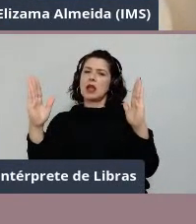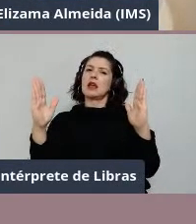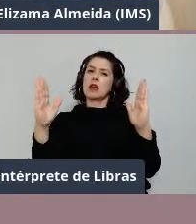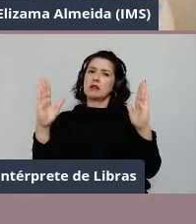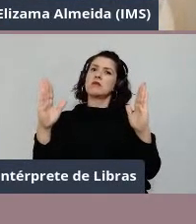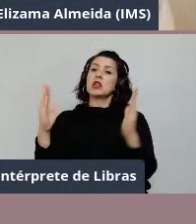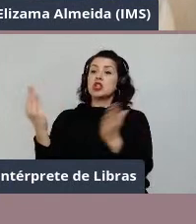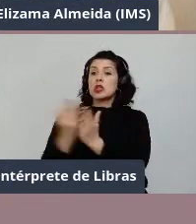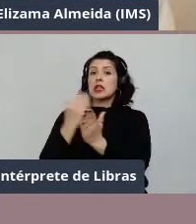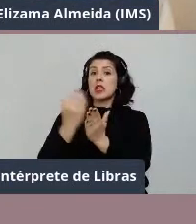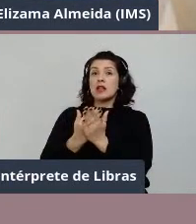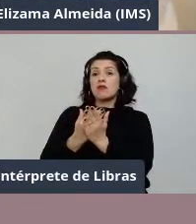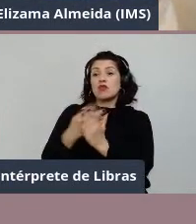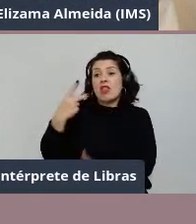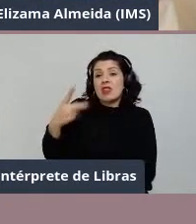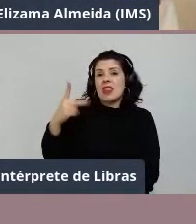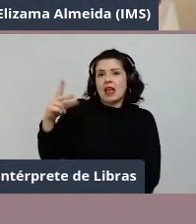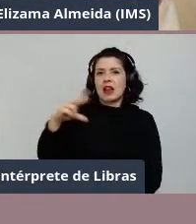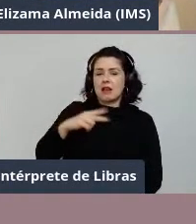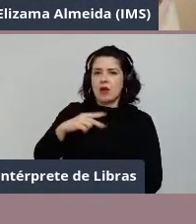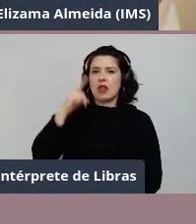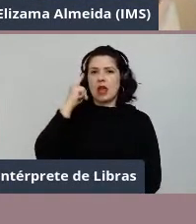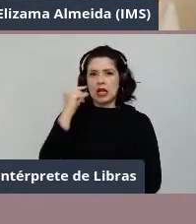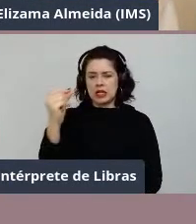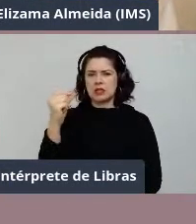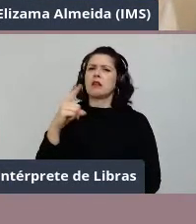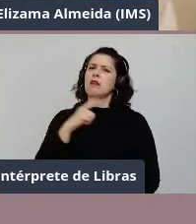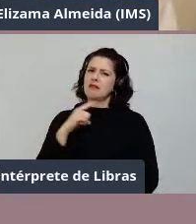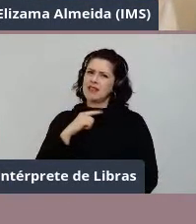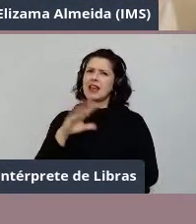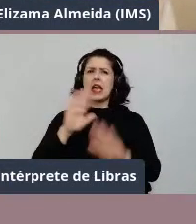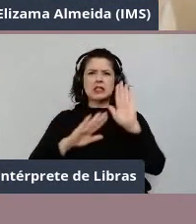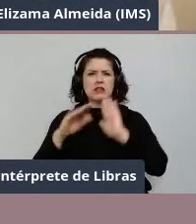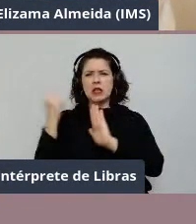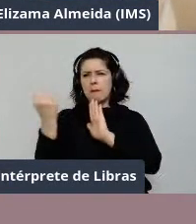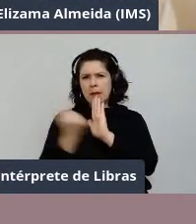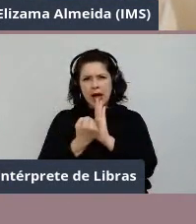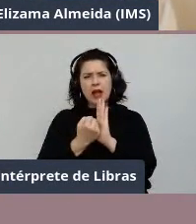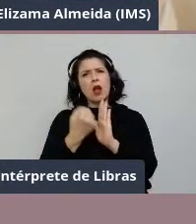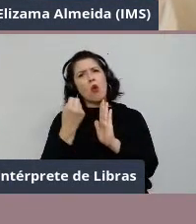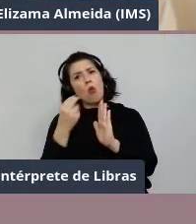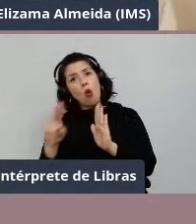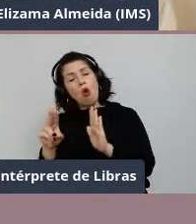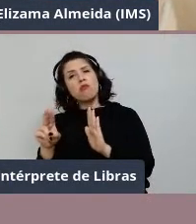Clarice. Alguns têm marcas de anotação, né? Anotações de leitura.